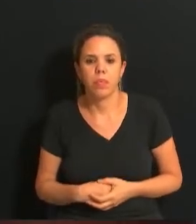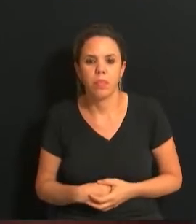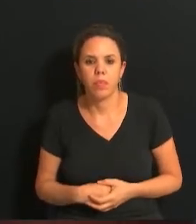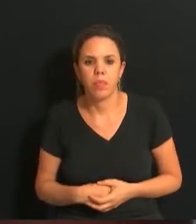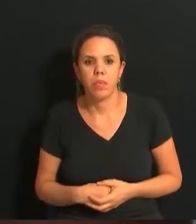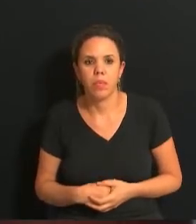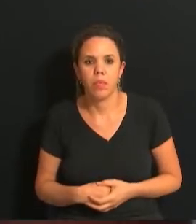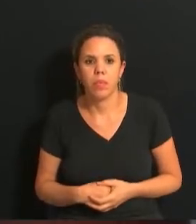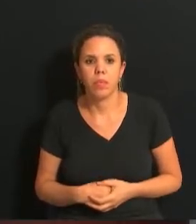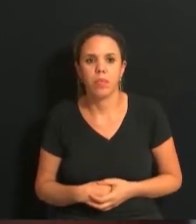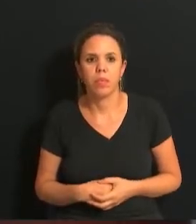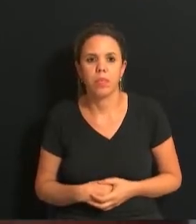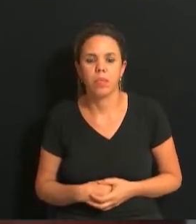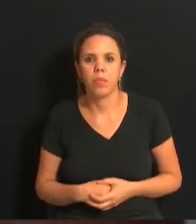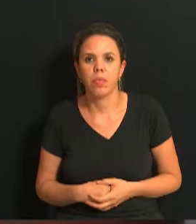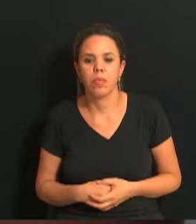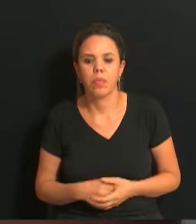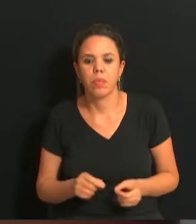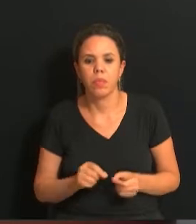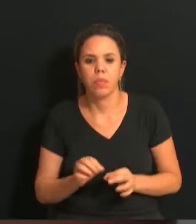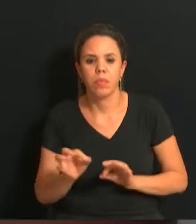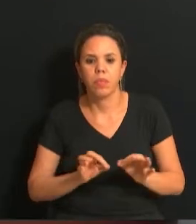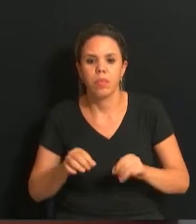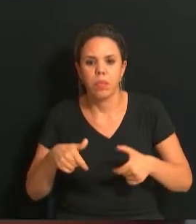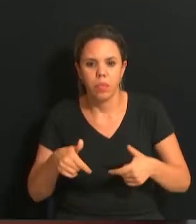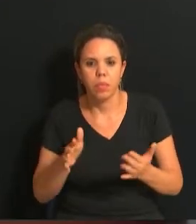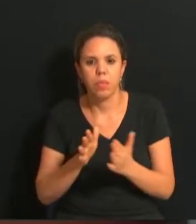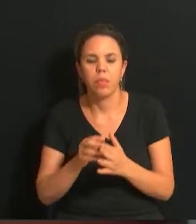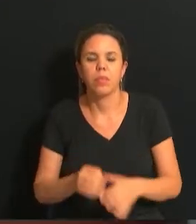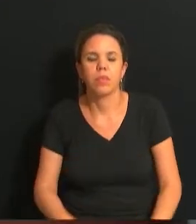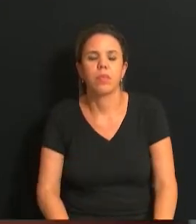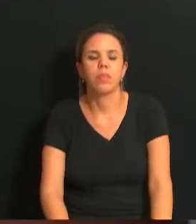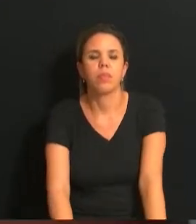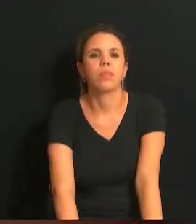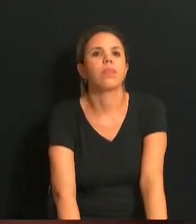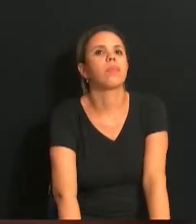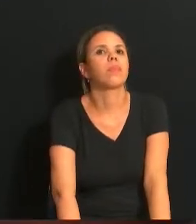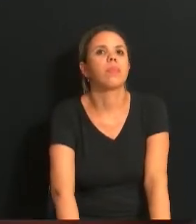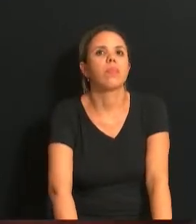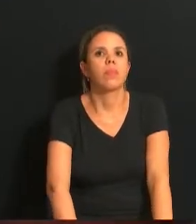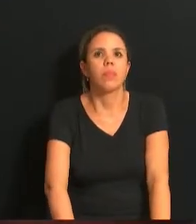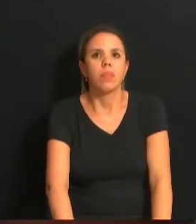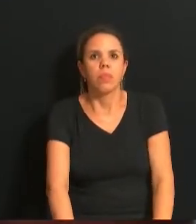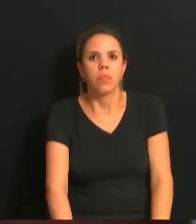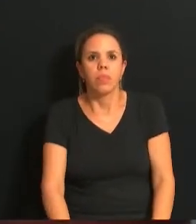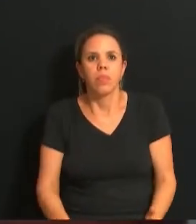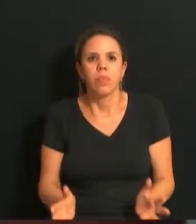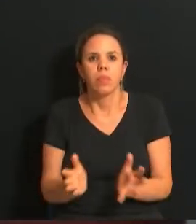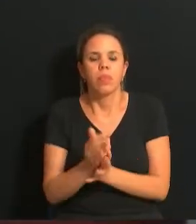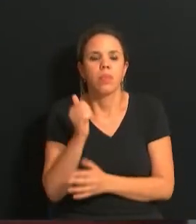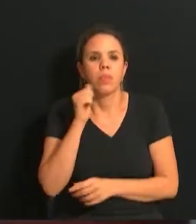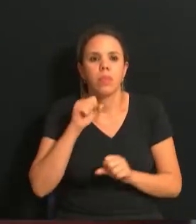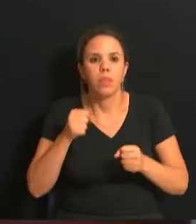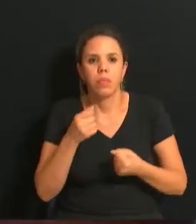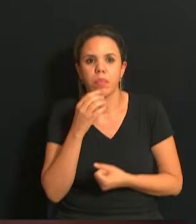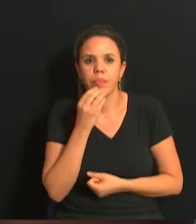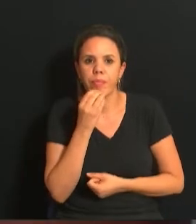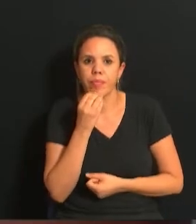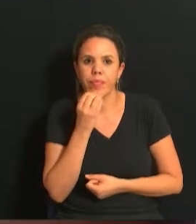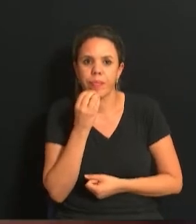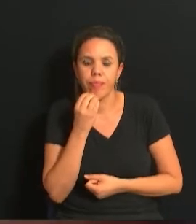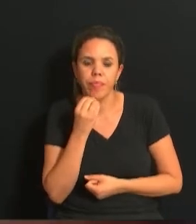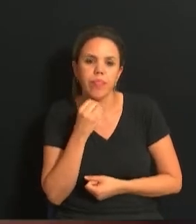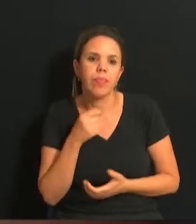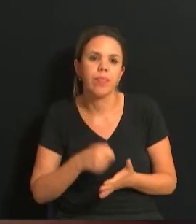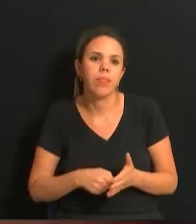os espaços, né, que fazem esse enfrentamento aí na defesa das mulheres, a pauta